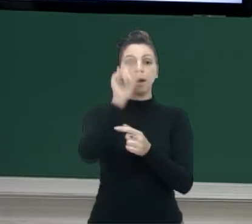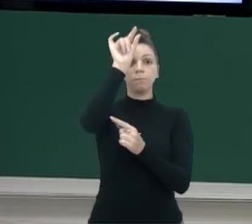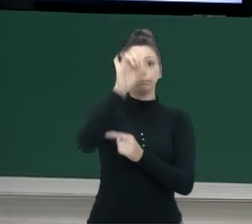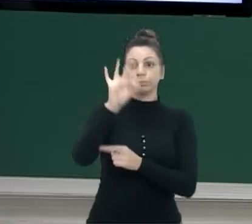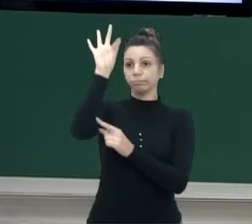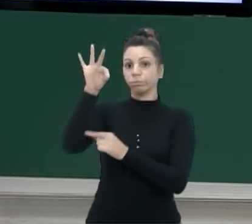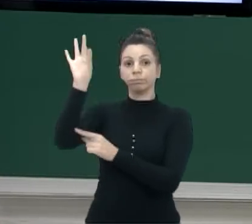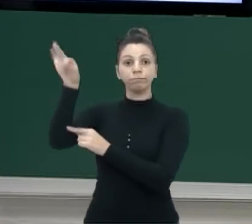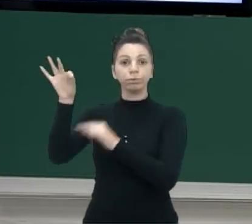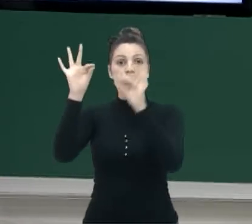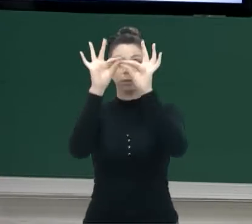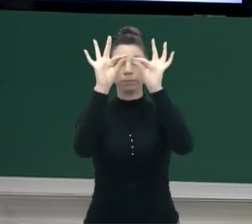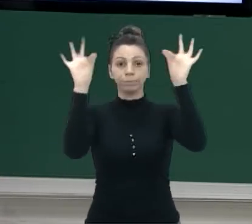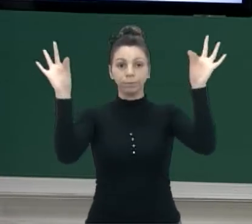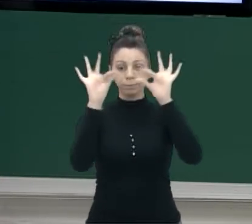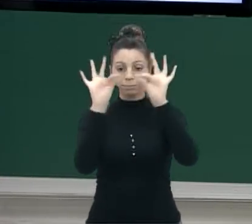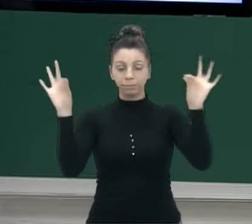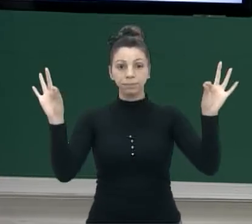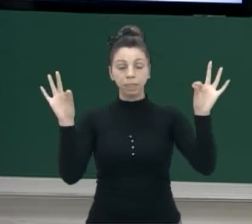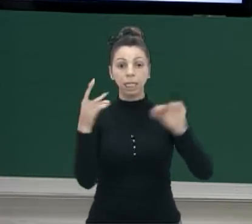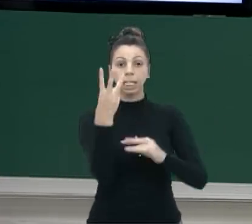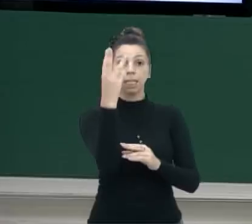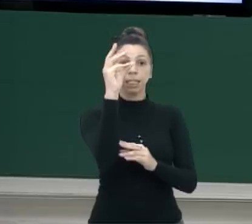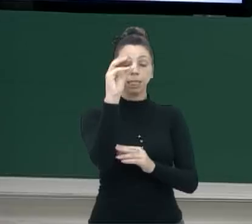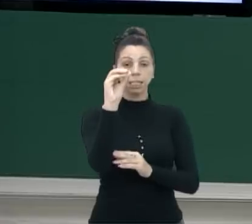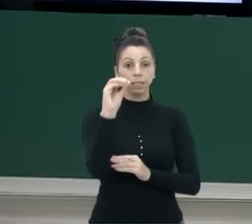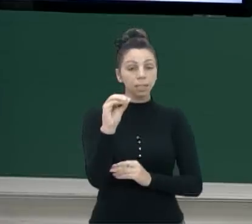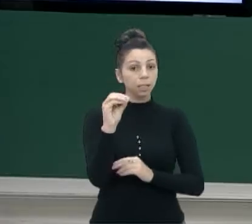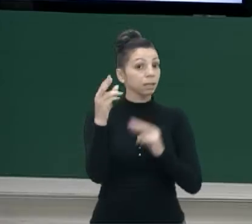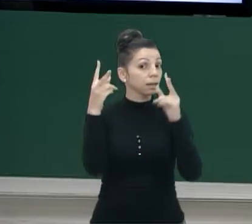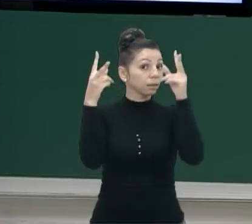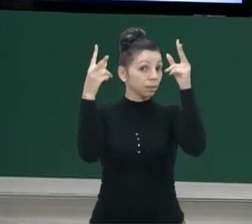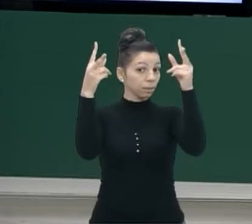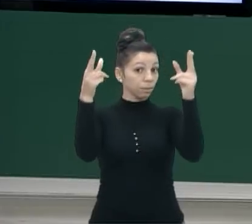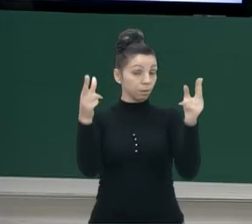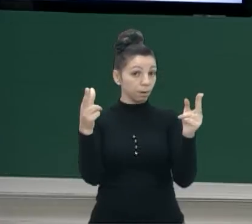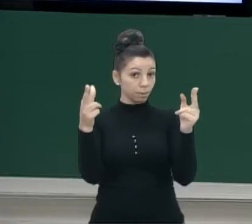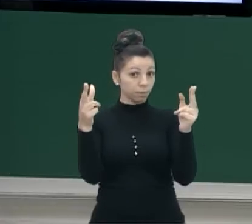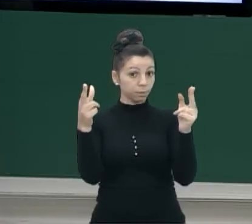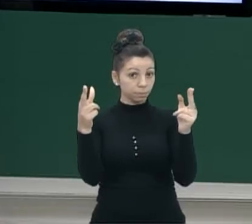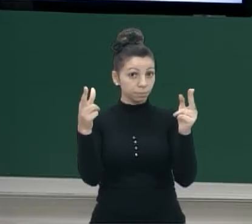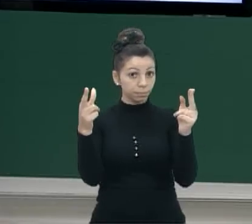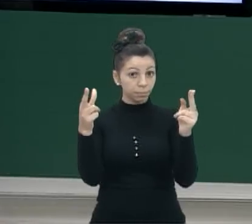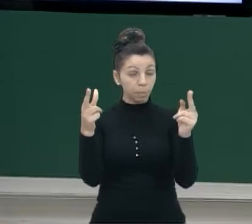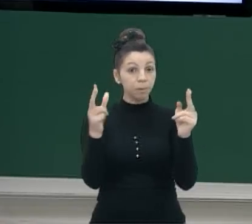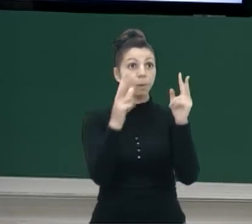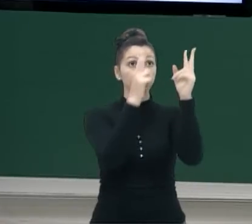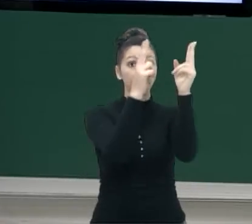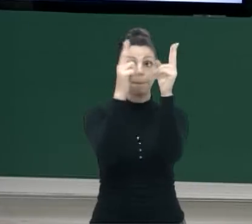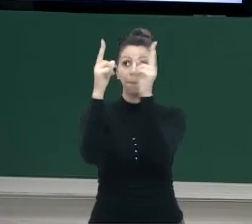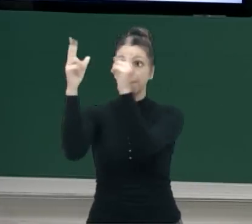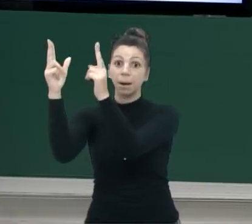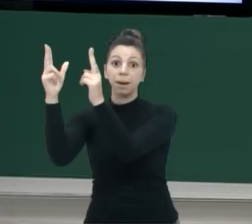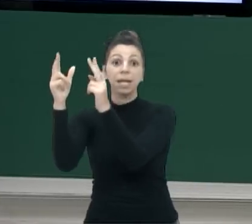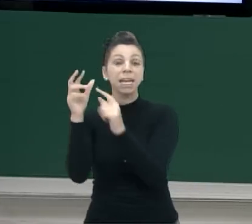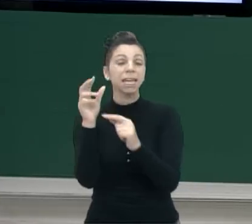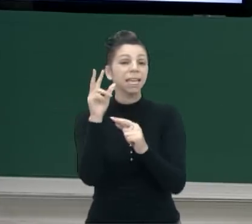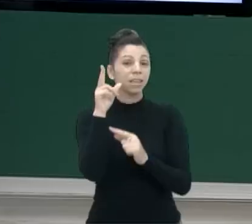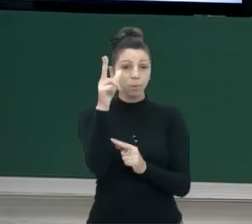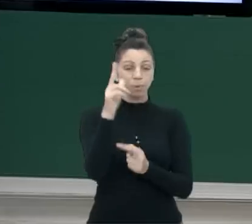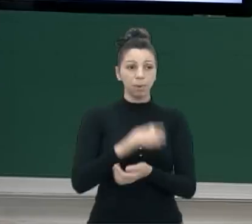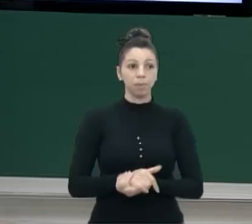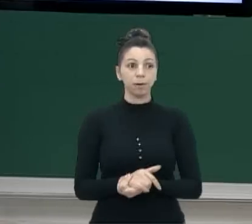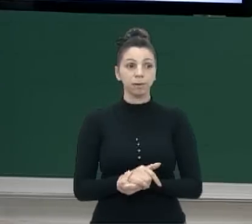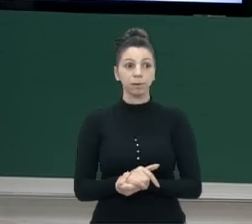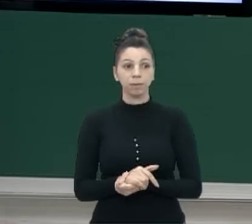iguais, porque a gente está trabalhando com fração. Então, se a gente está trabalhando com fração, a gente está trabalhando com divisões em partes iguais. 30, né? Olha